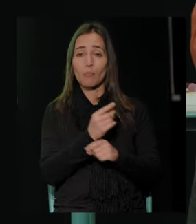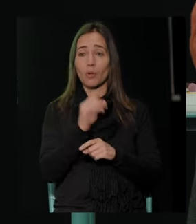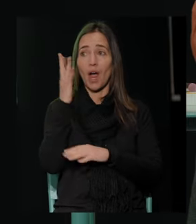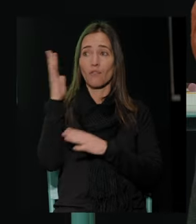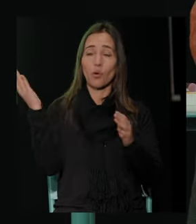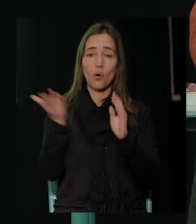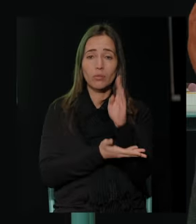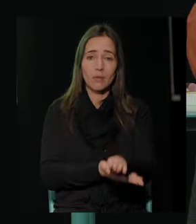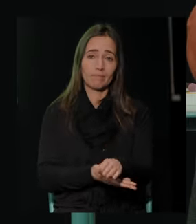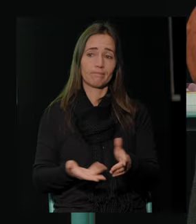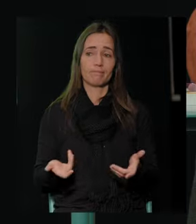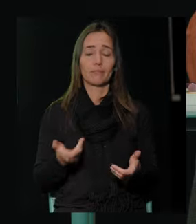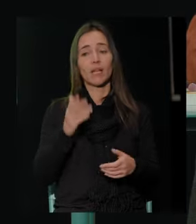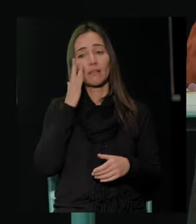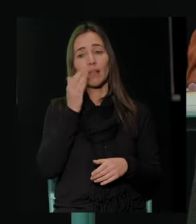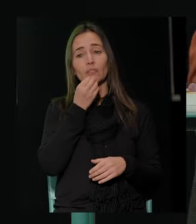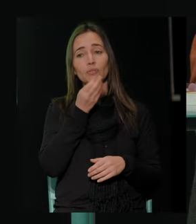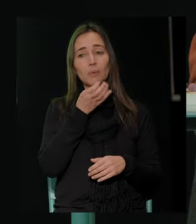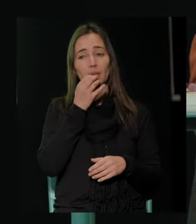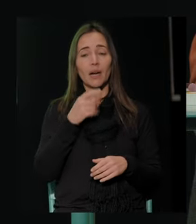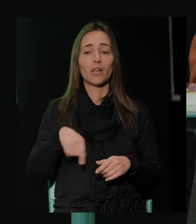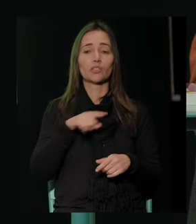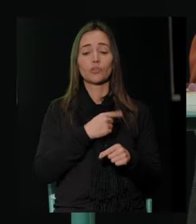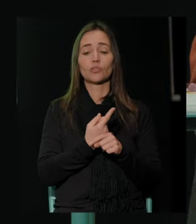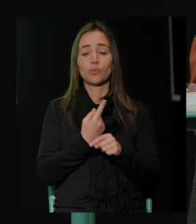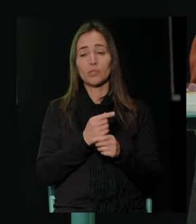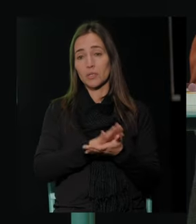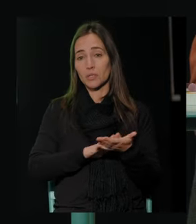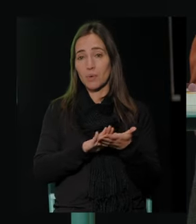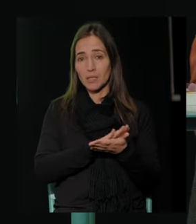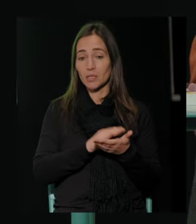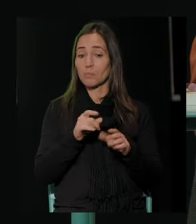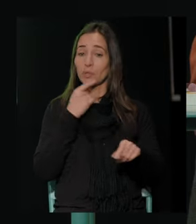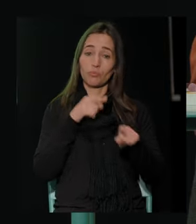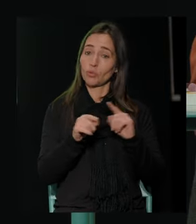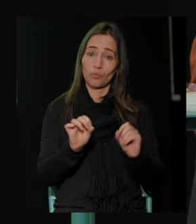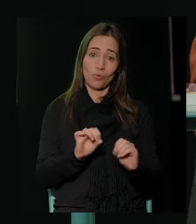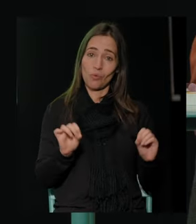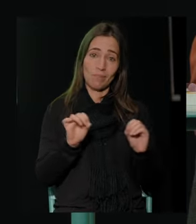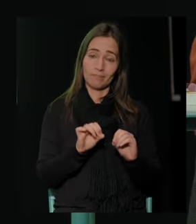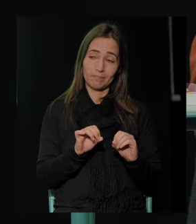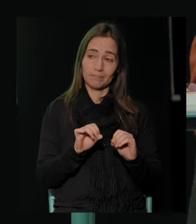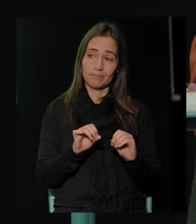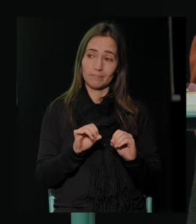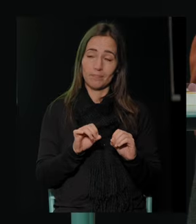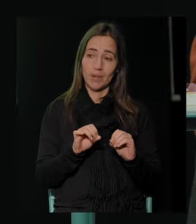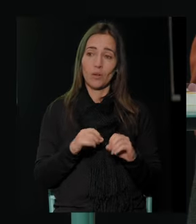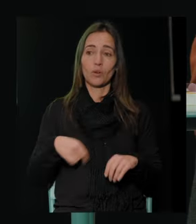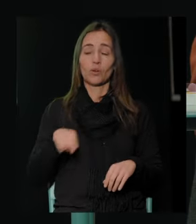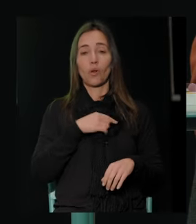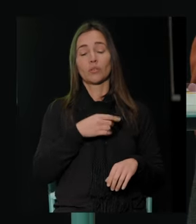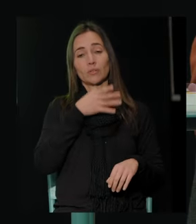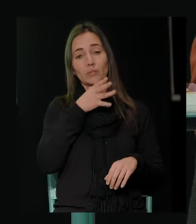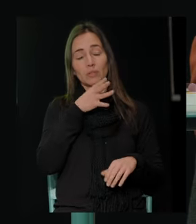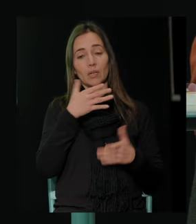árvores. E tentar explicar que as nossas necessidades básicas, que não têm partido político, que nada aqui que estamos a dizer, mais uma